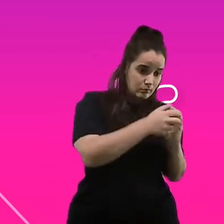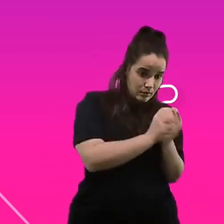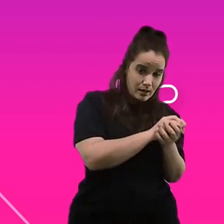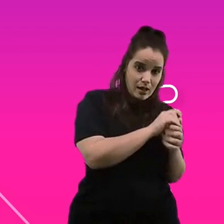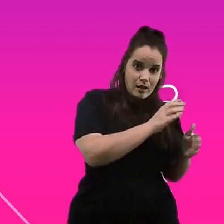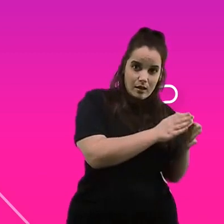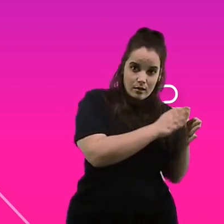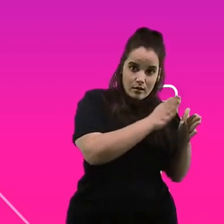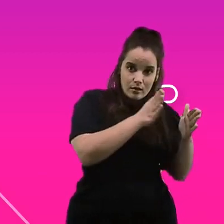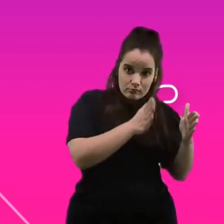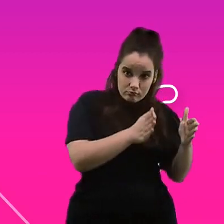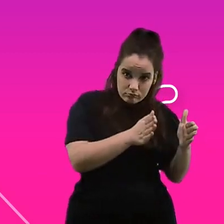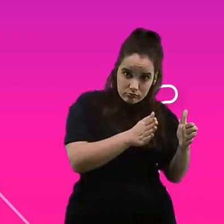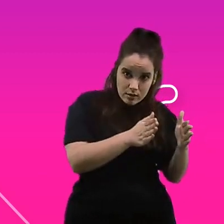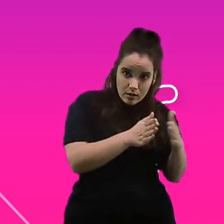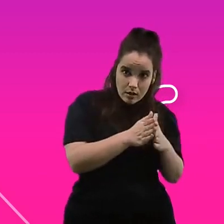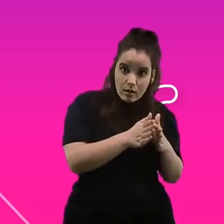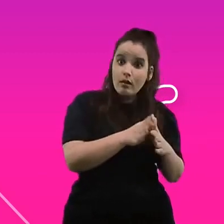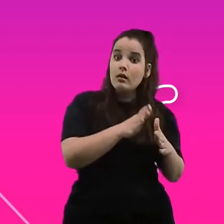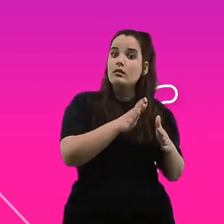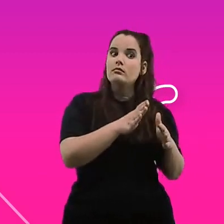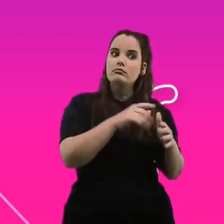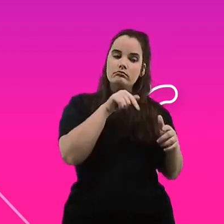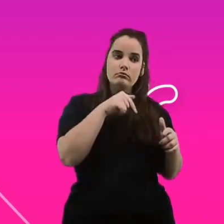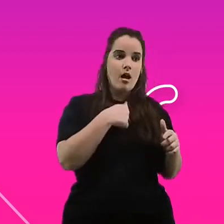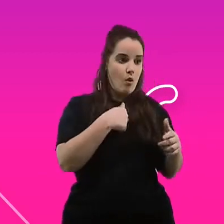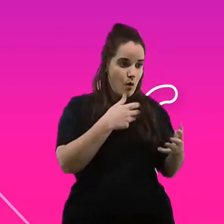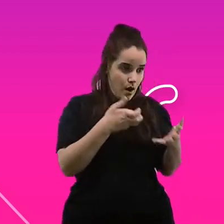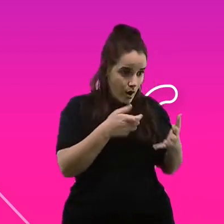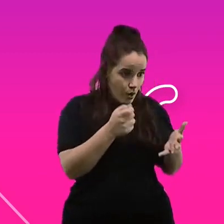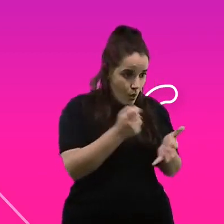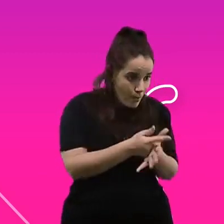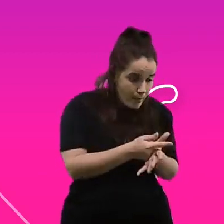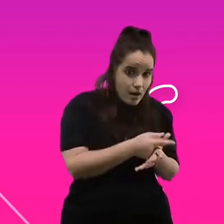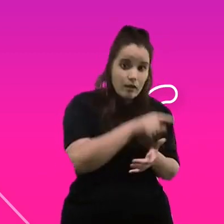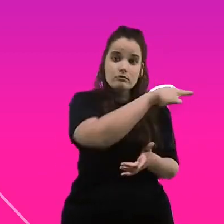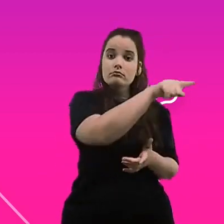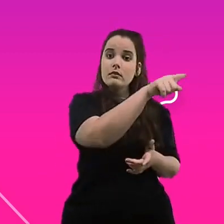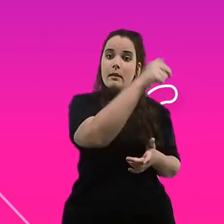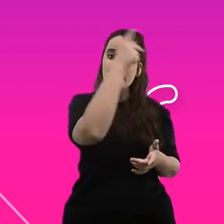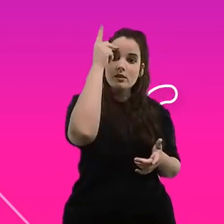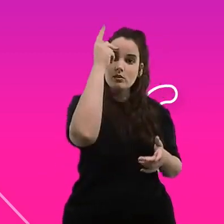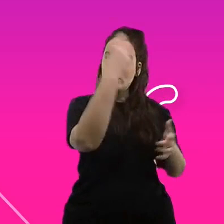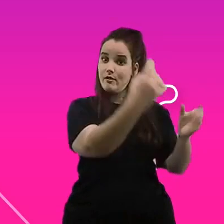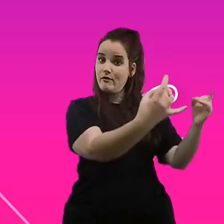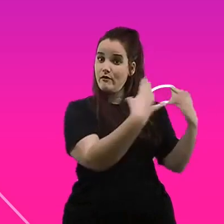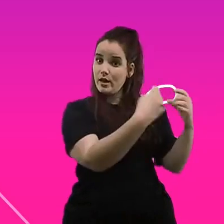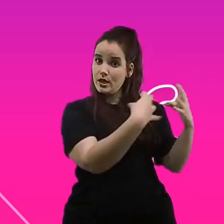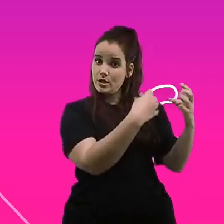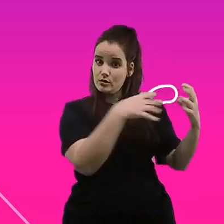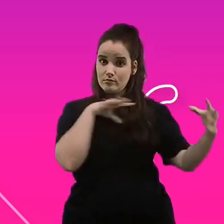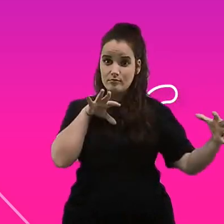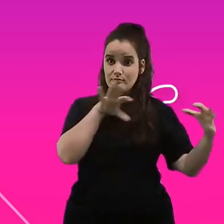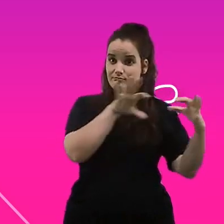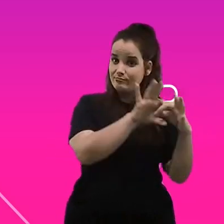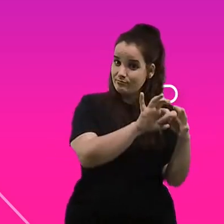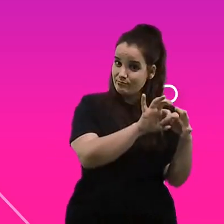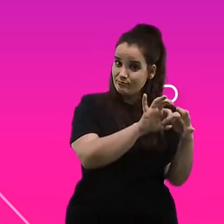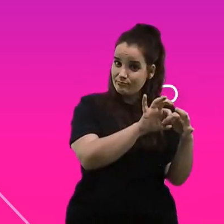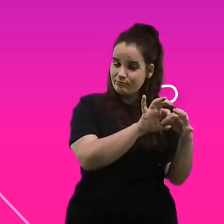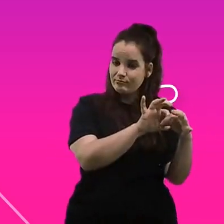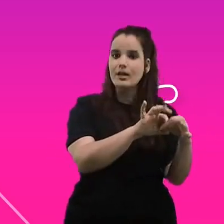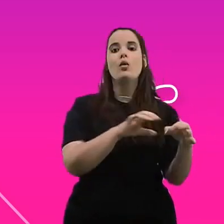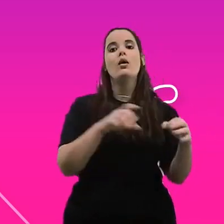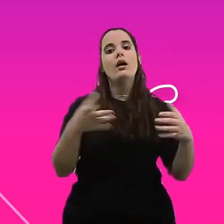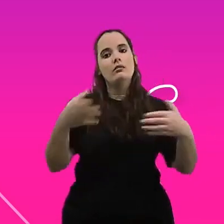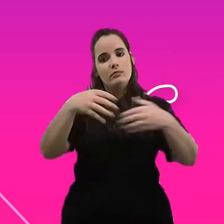com um interesse, uma demanda, e um vendedor com uma oferta. E, justamente, o que a gente fez foi apoiar, né, os vendedores também, porque a gente sabia